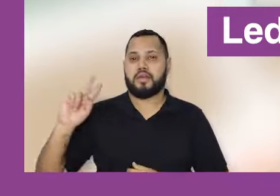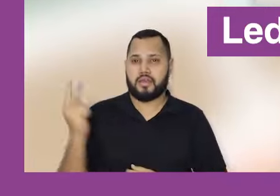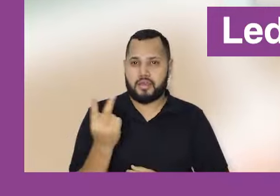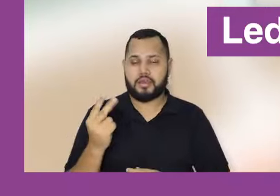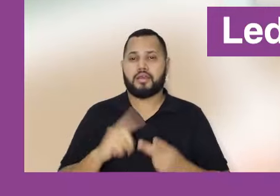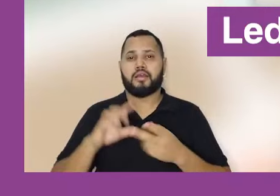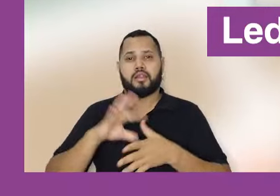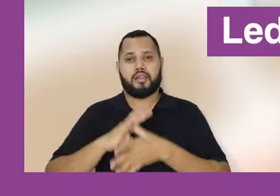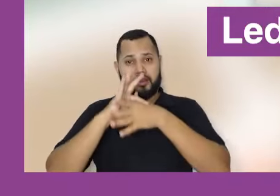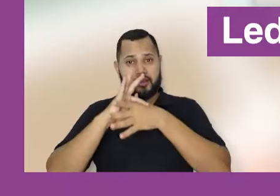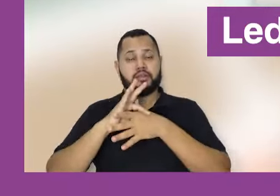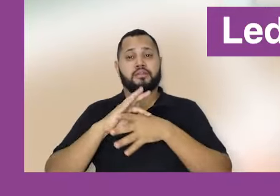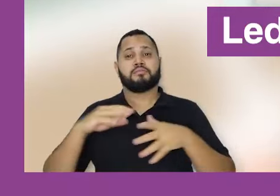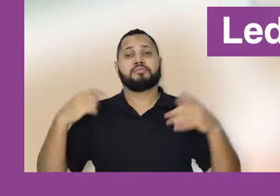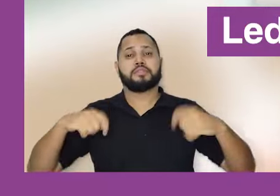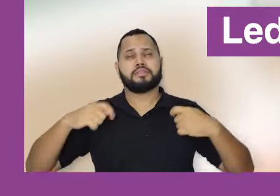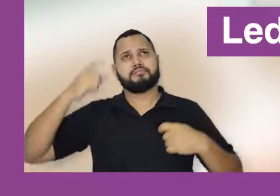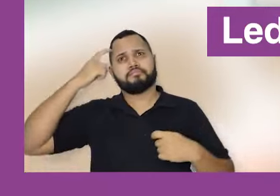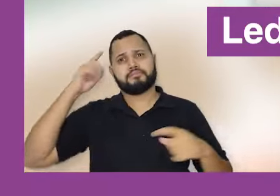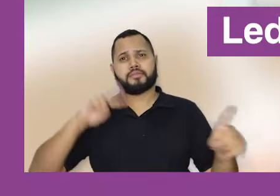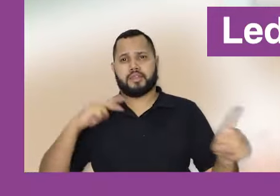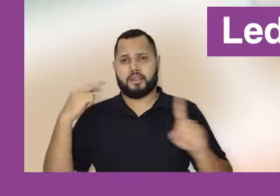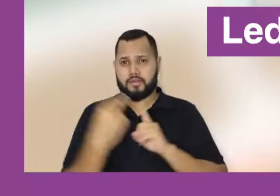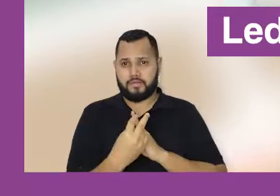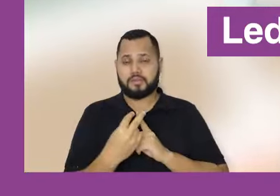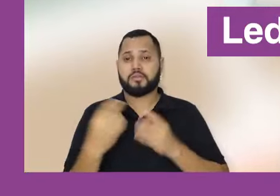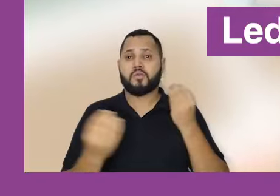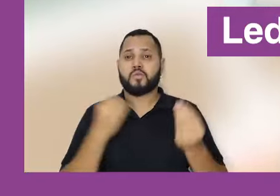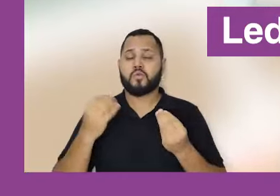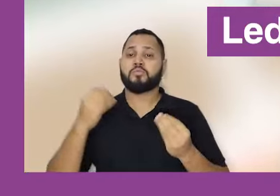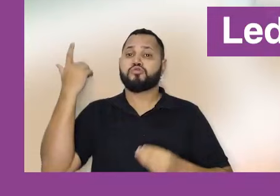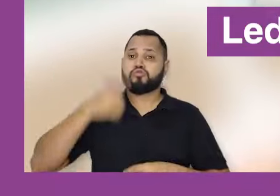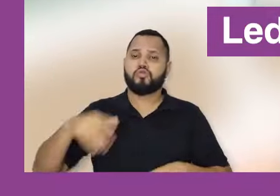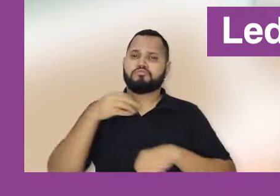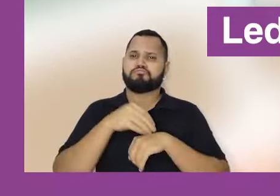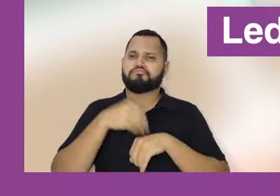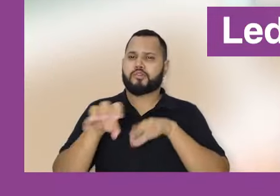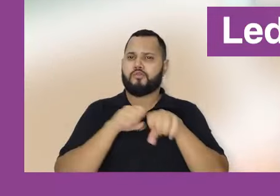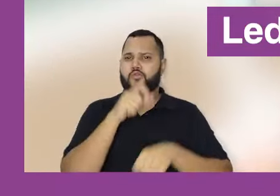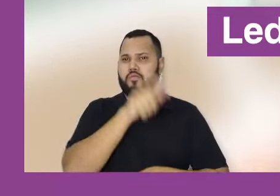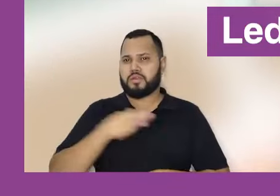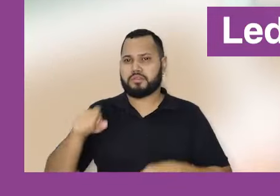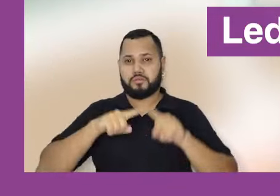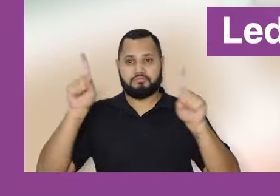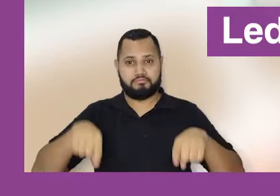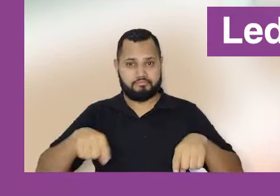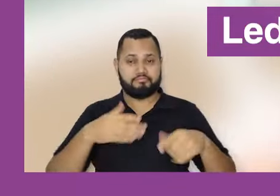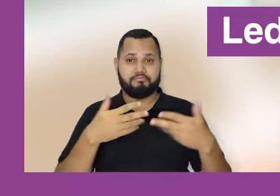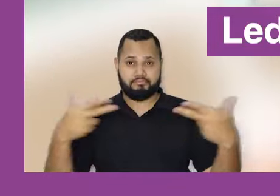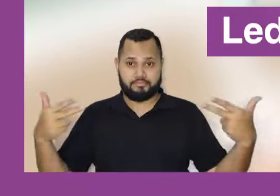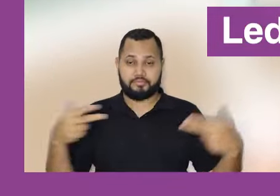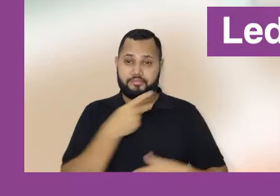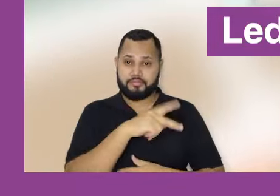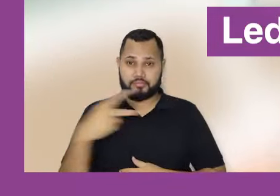e mais e a mais quando a gente vai falar sobre isso dentro da empresa eu tenho que dar voz para